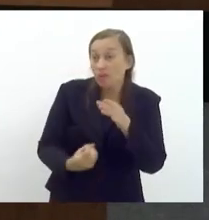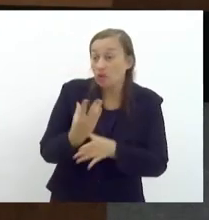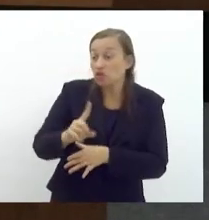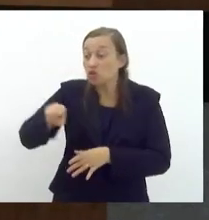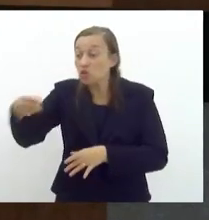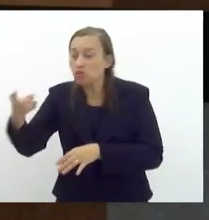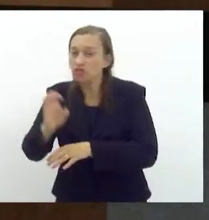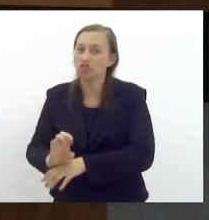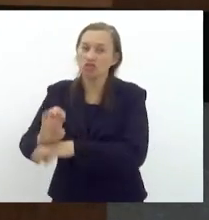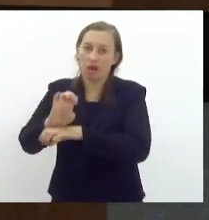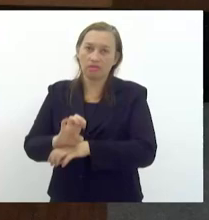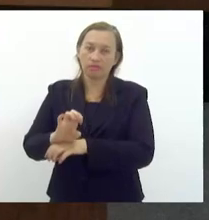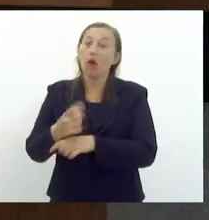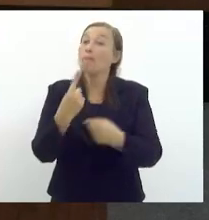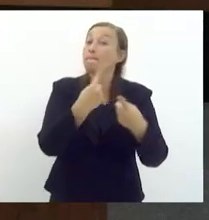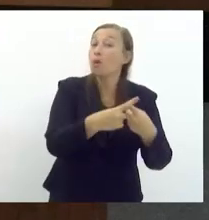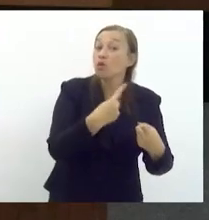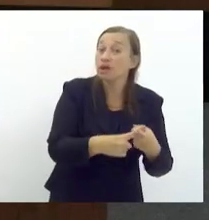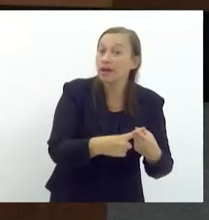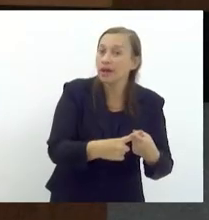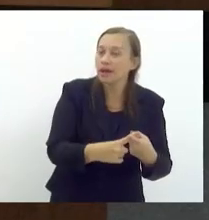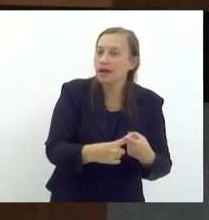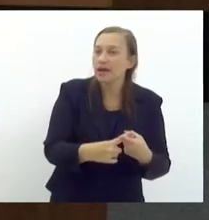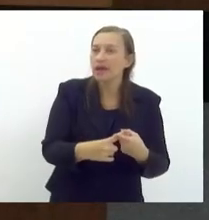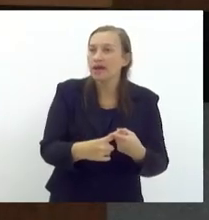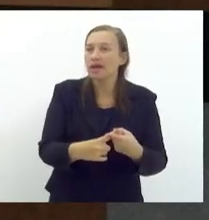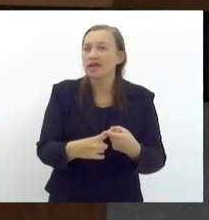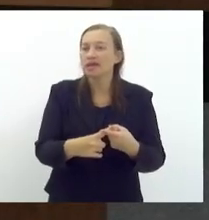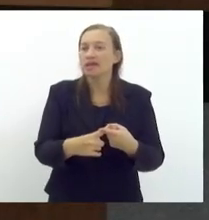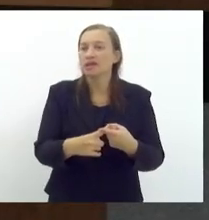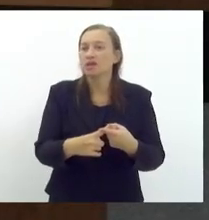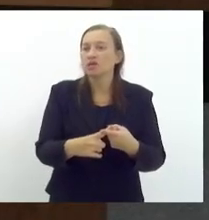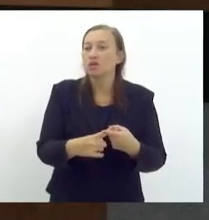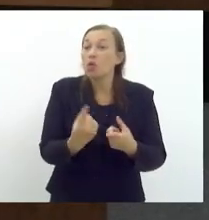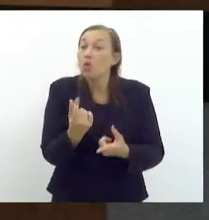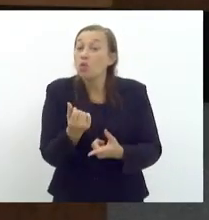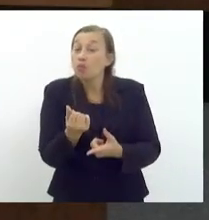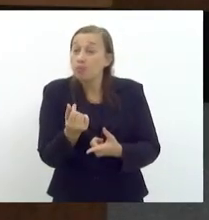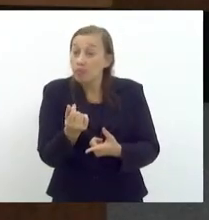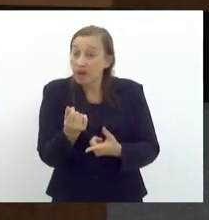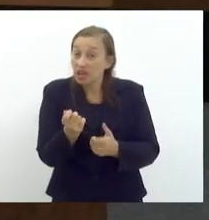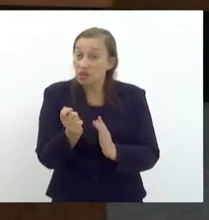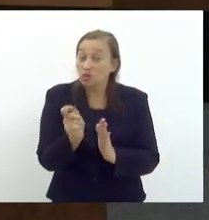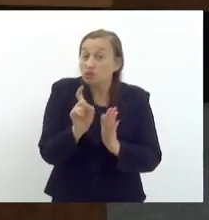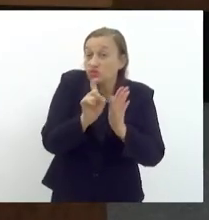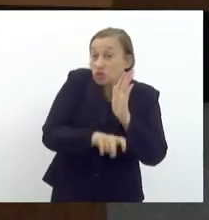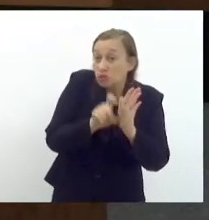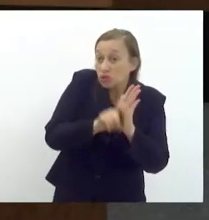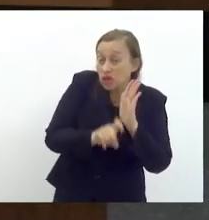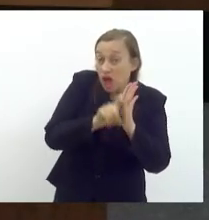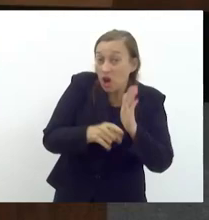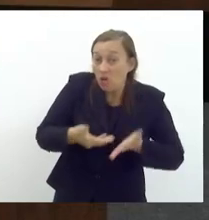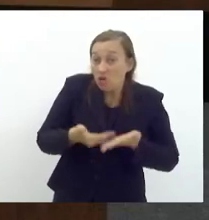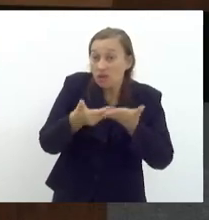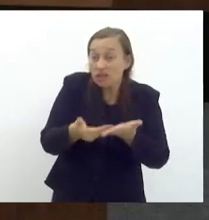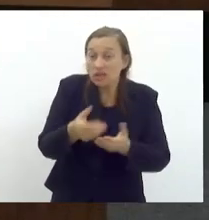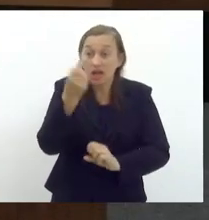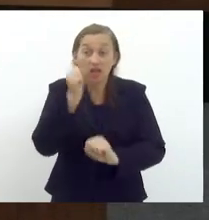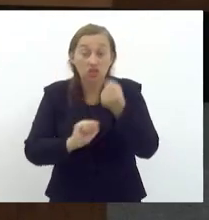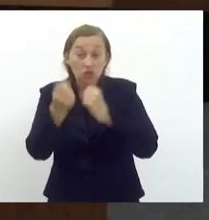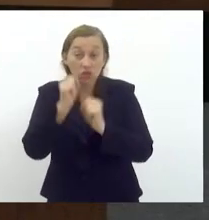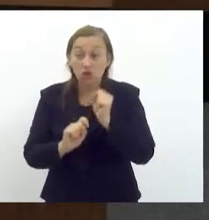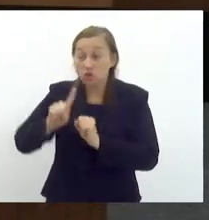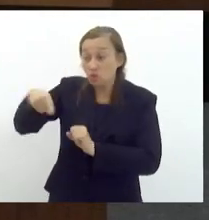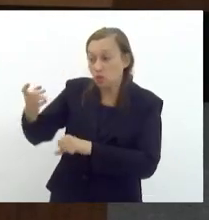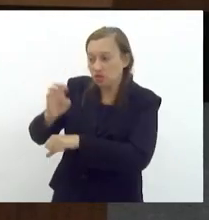em outros estados porque porque a carga tributária oferecidas indústrias em outros estados é